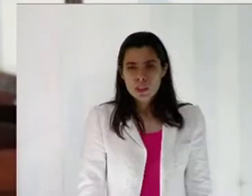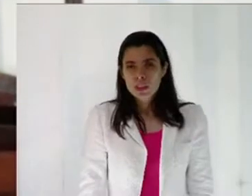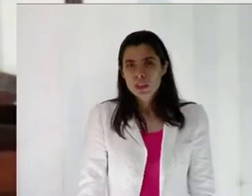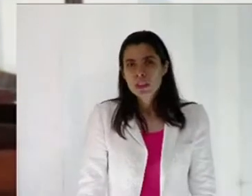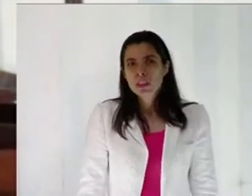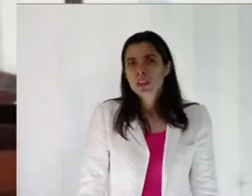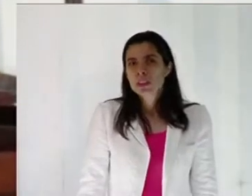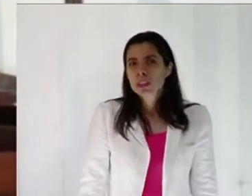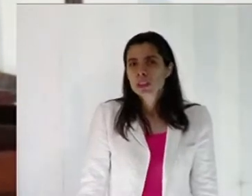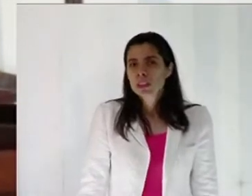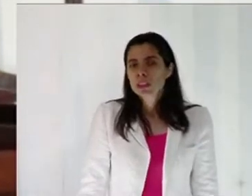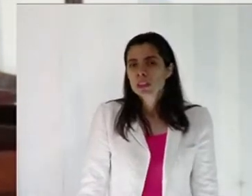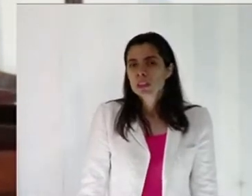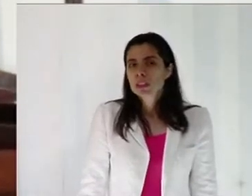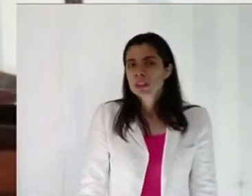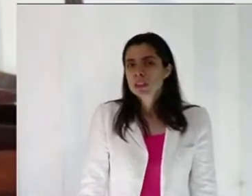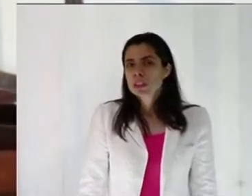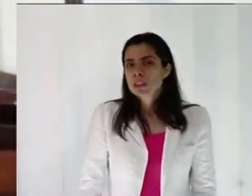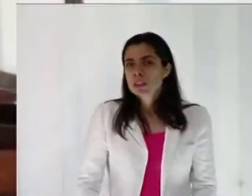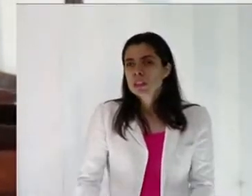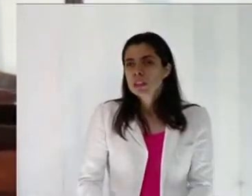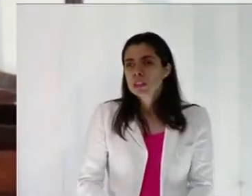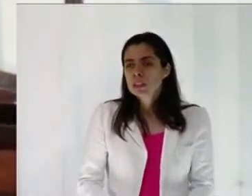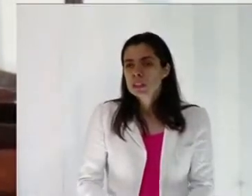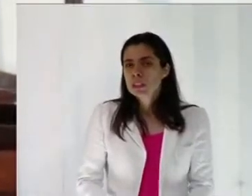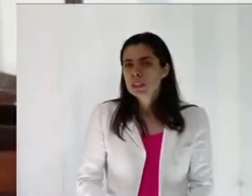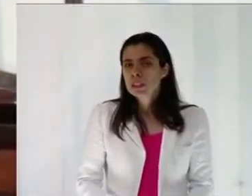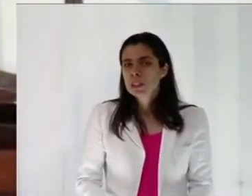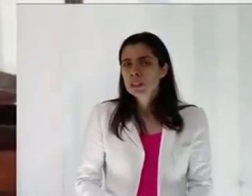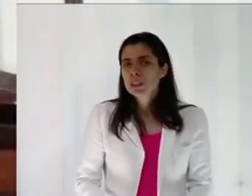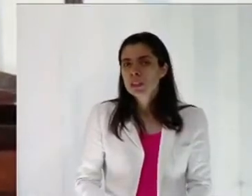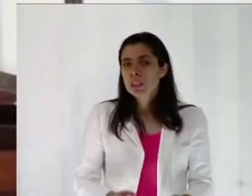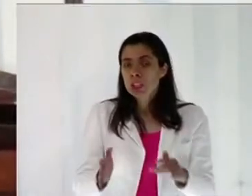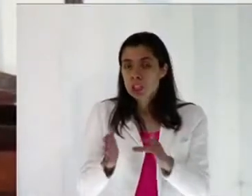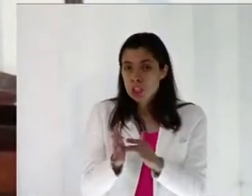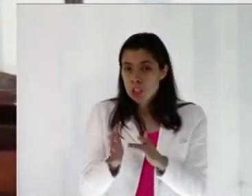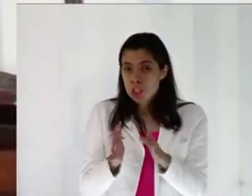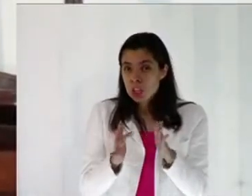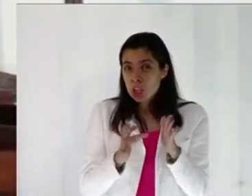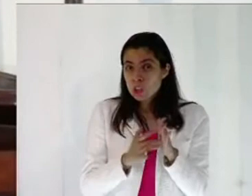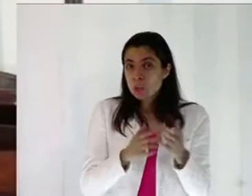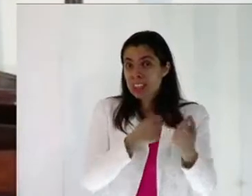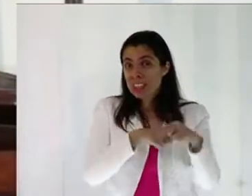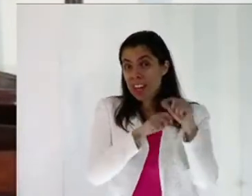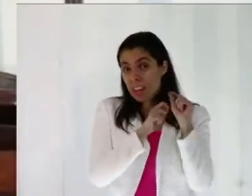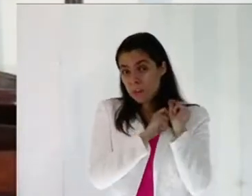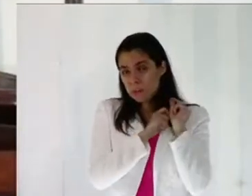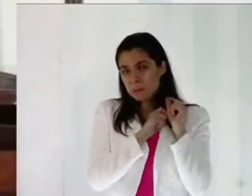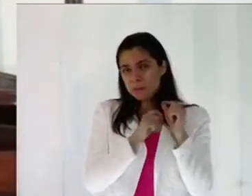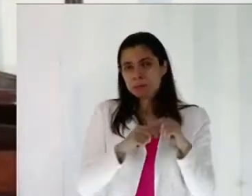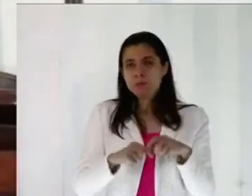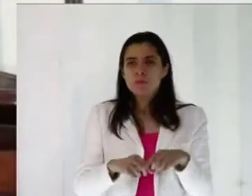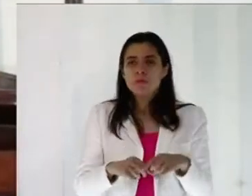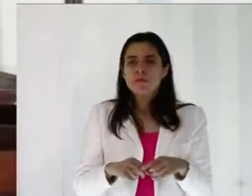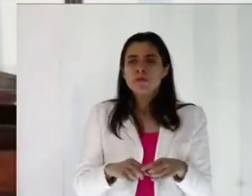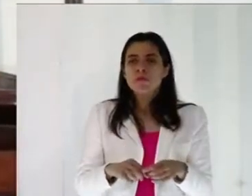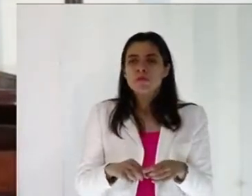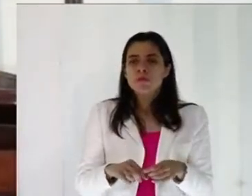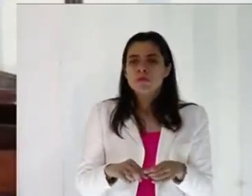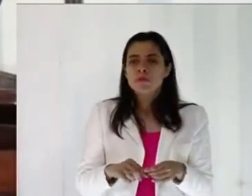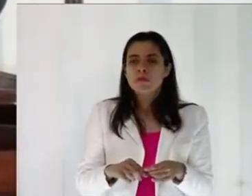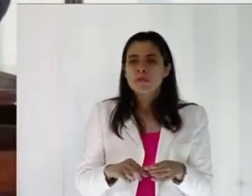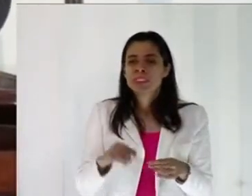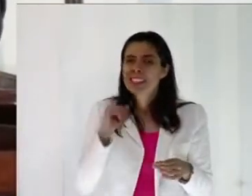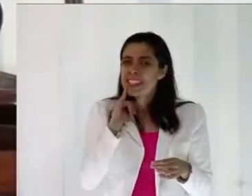que o auxiliou para carregar a cruz, mas Jesus carregou a sua própria cruz. Há esse paralelo então, irmãos.